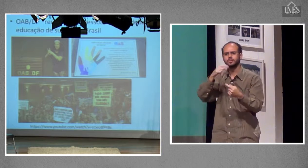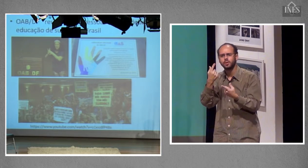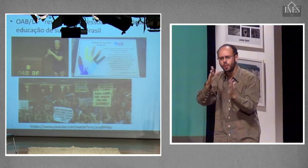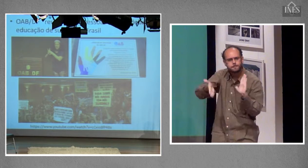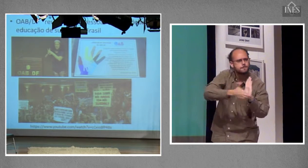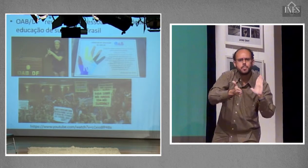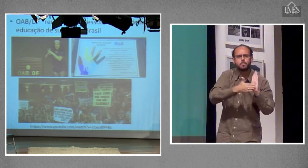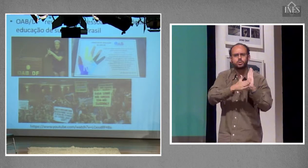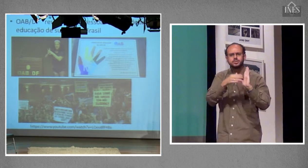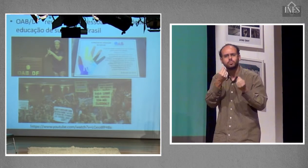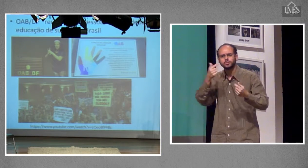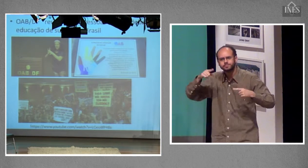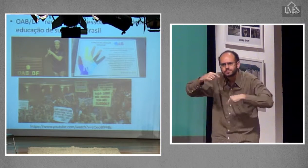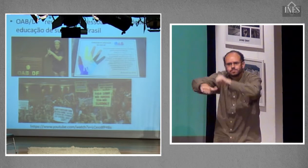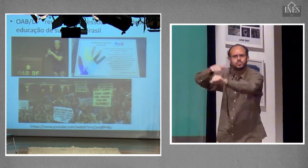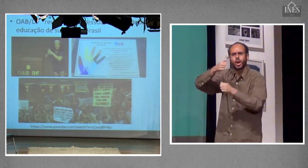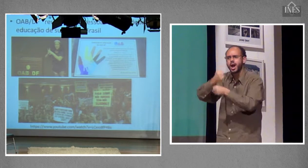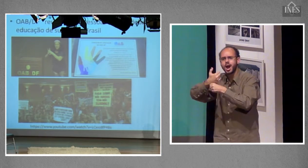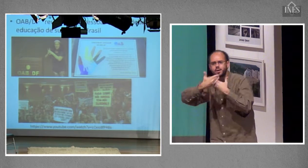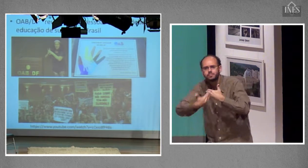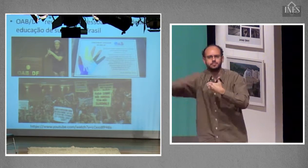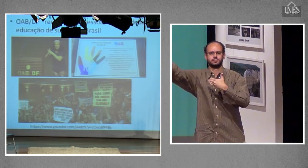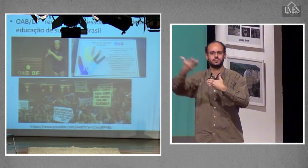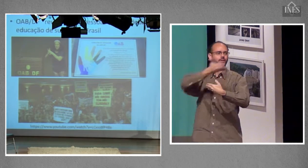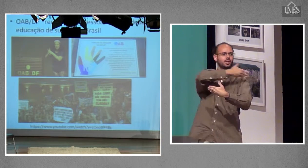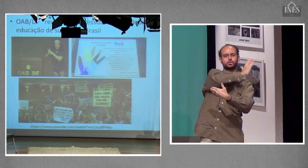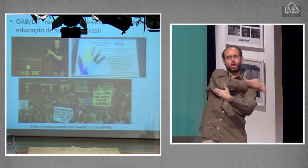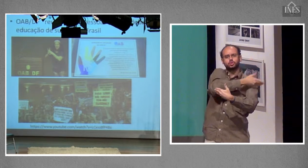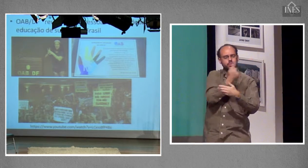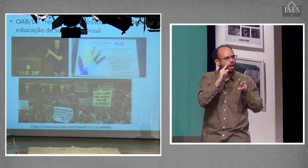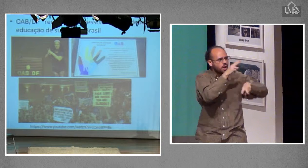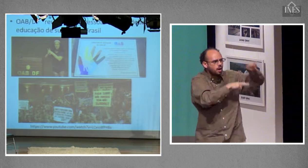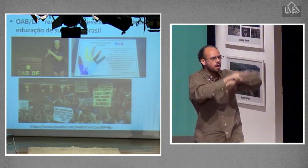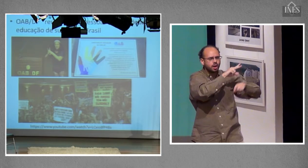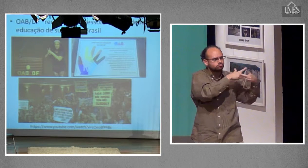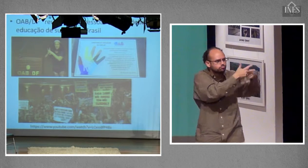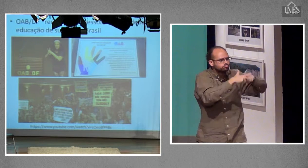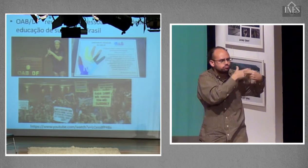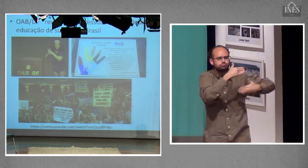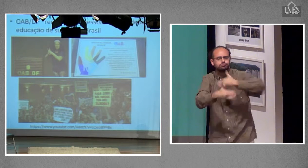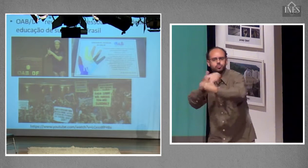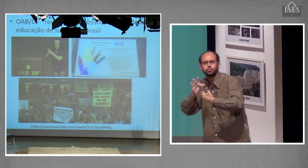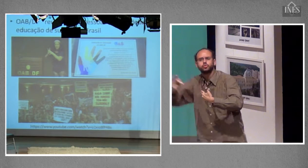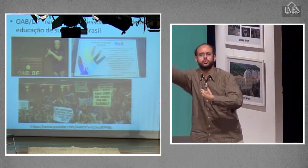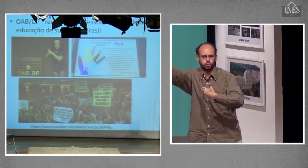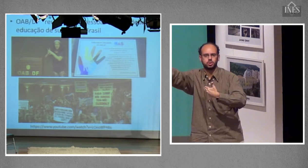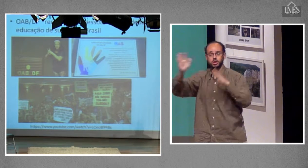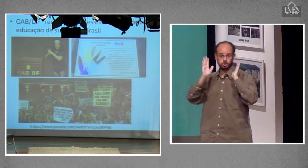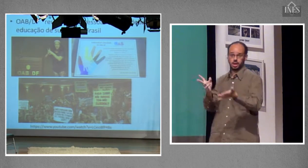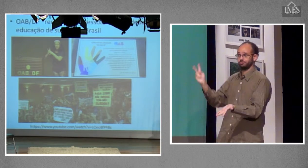discutiu os desafios, né, as mudanças e as propostas que devem prosseguir, né, acompanhando tudo